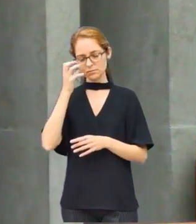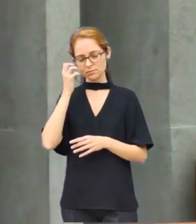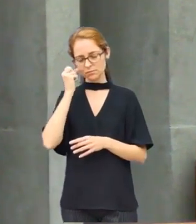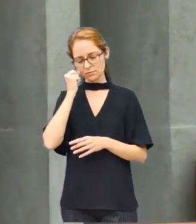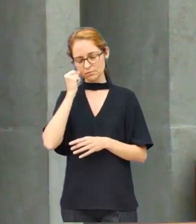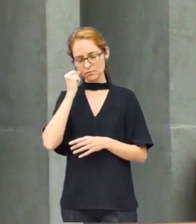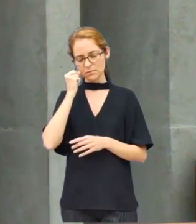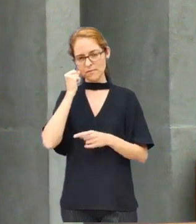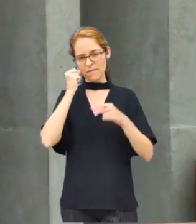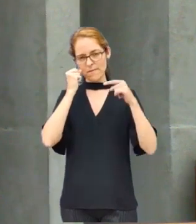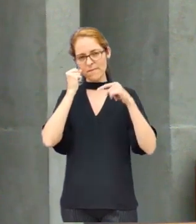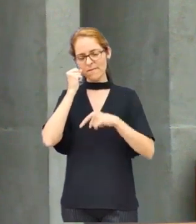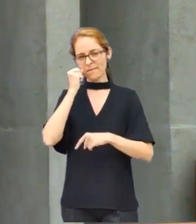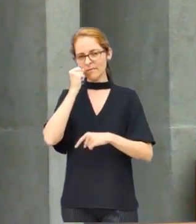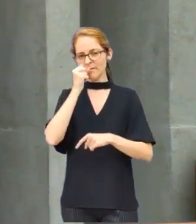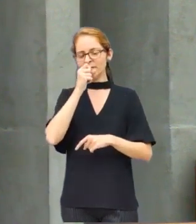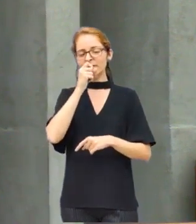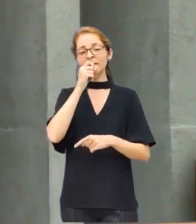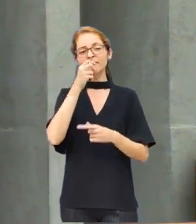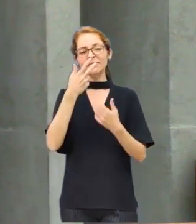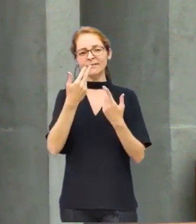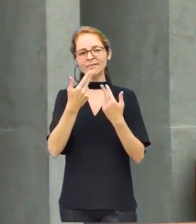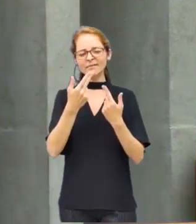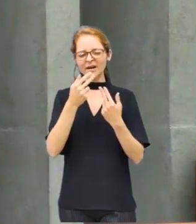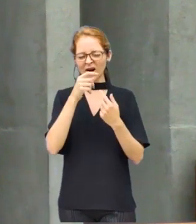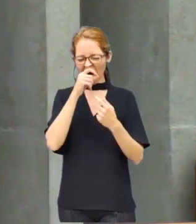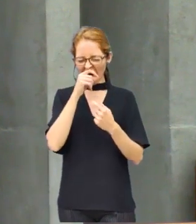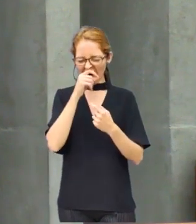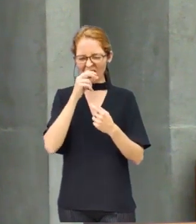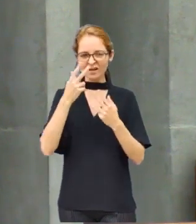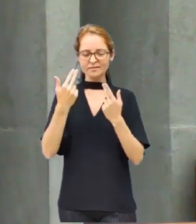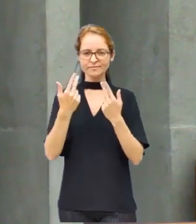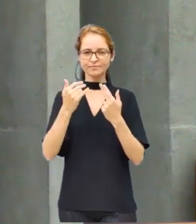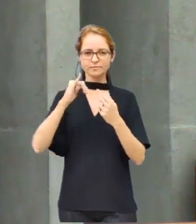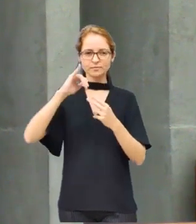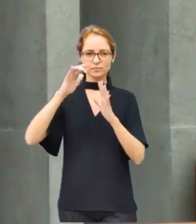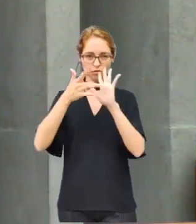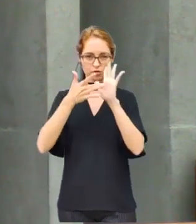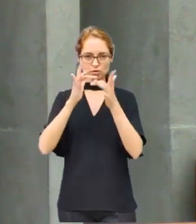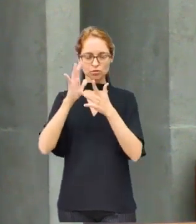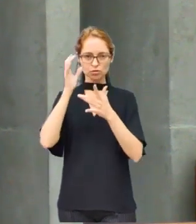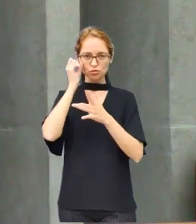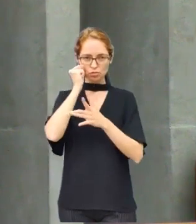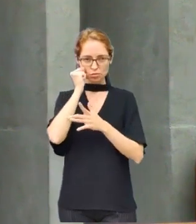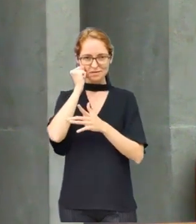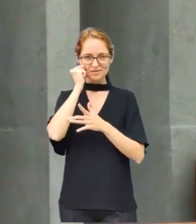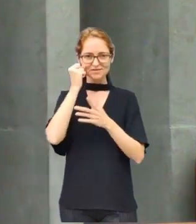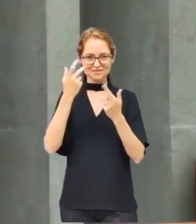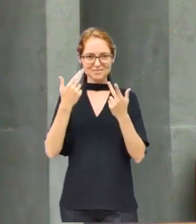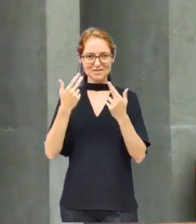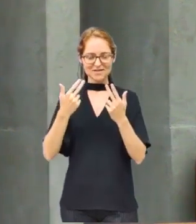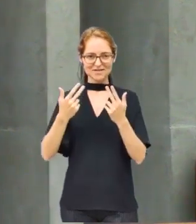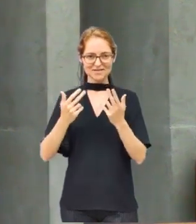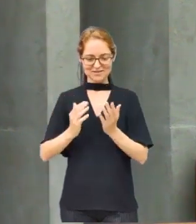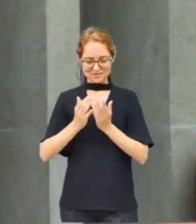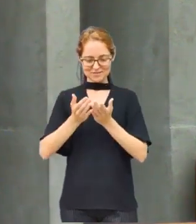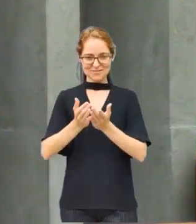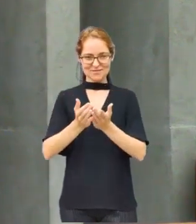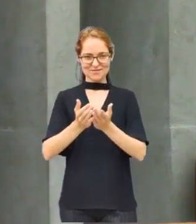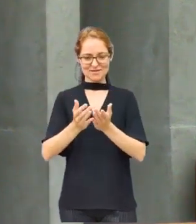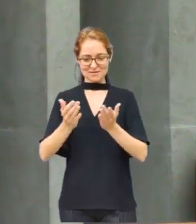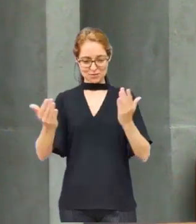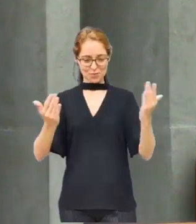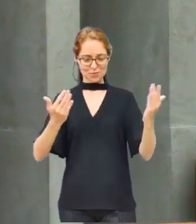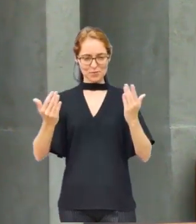aqui encaixa muito bem quando Jesus também numa tempestade dormindo, sono profundo, porém aquele no outro episódio em